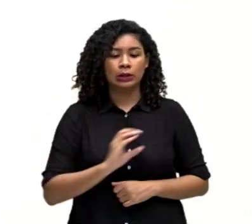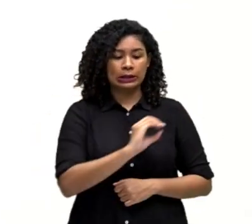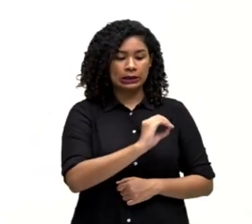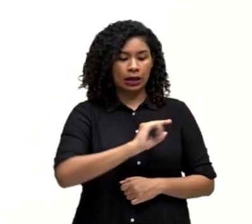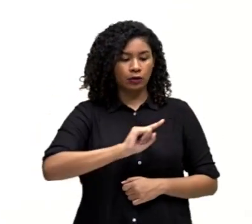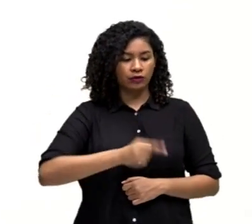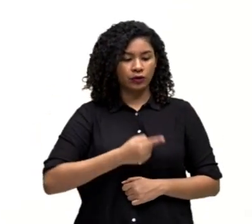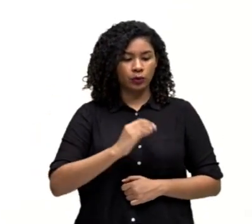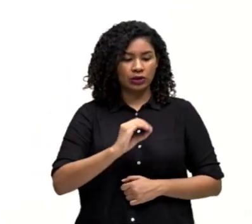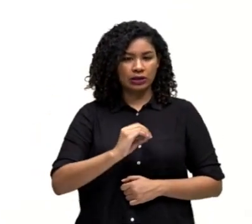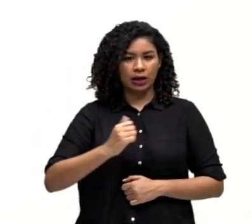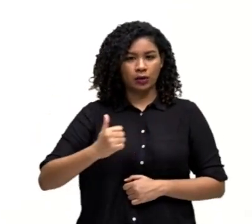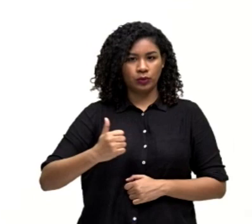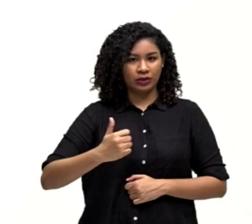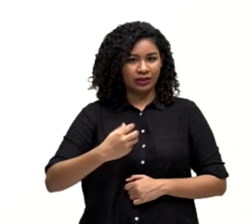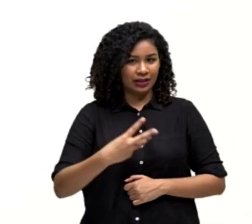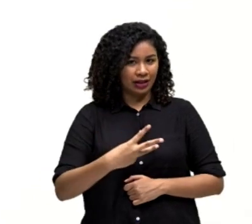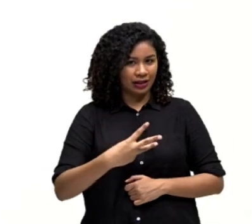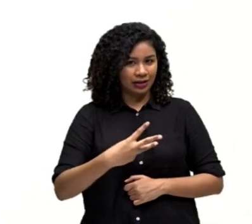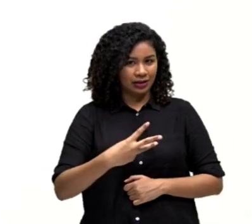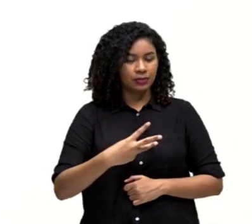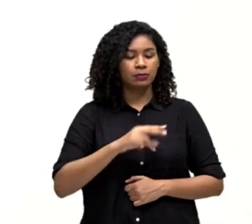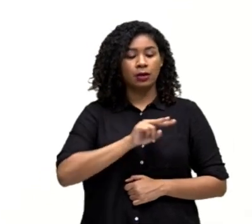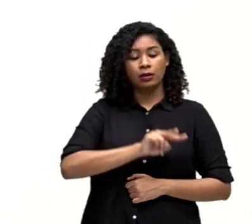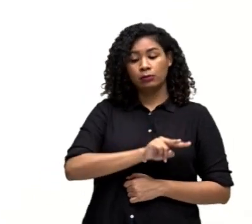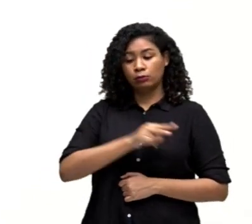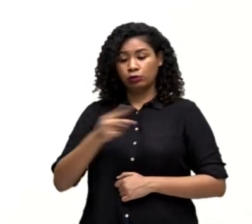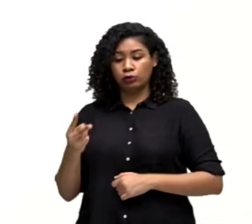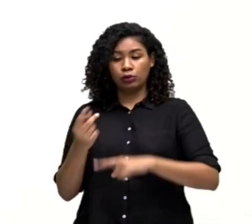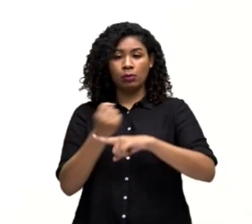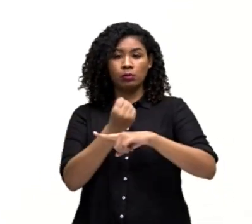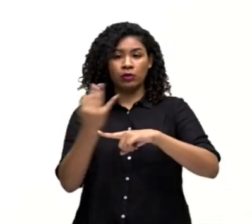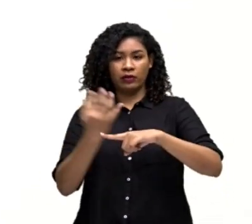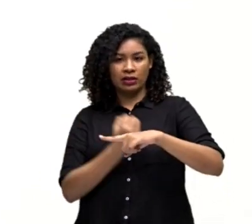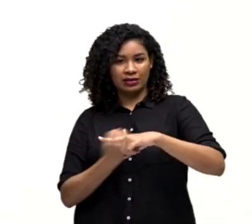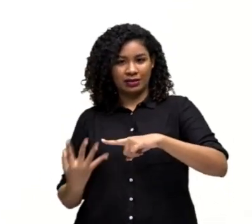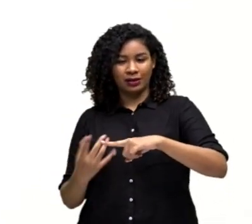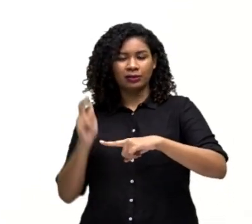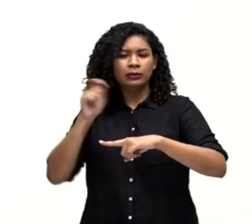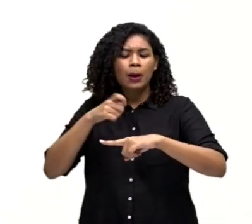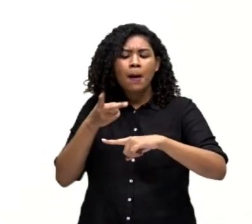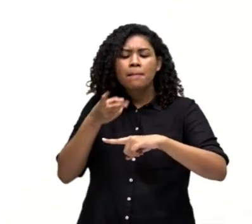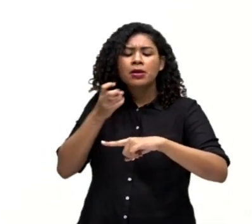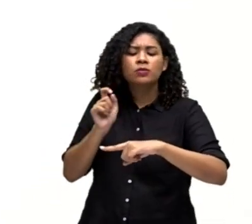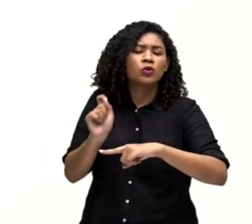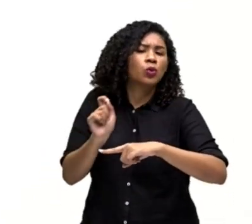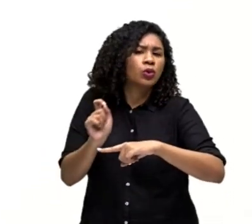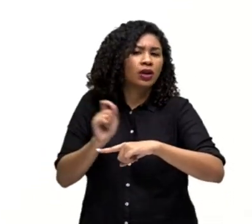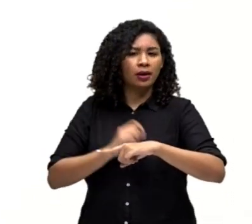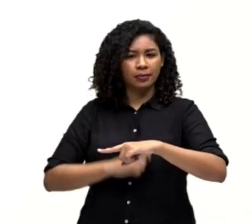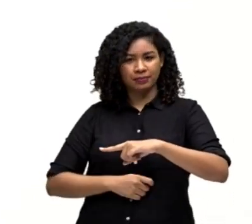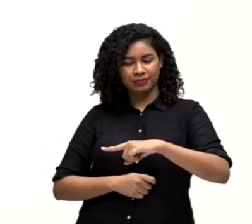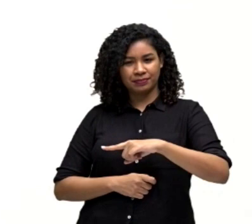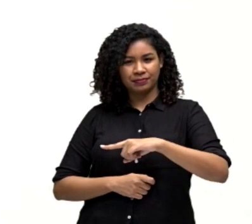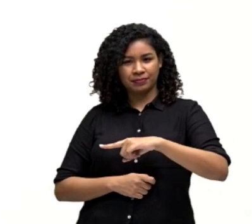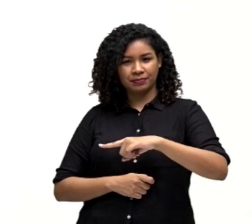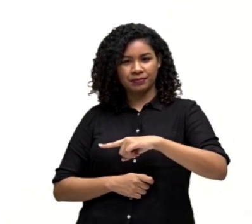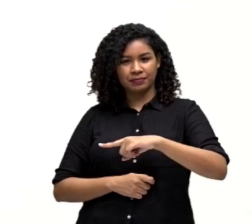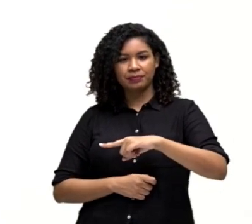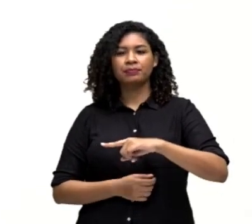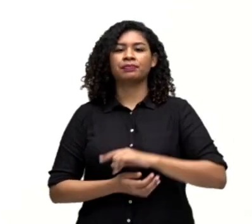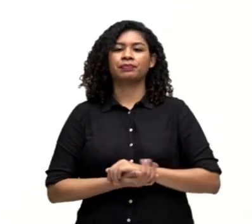0,013. Para você fazer o contrário, é só perceber o seguinte. Quem é a tua